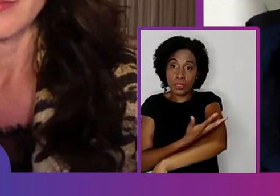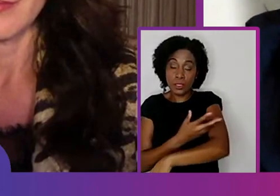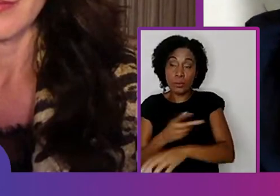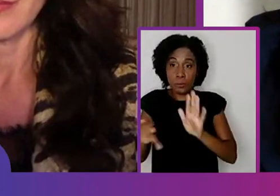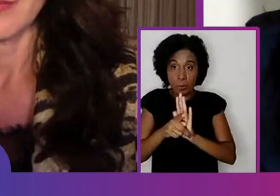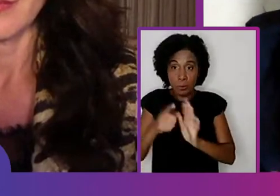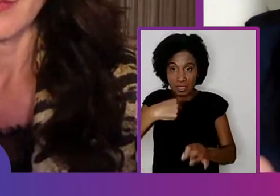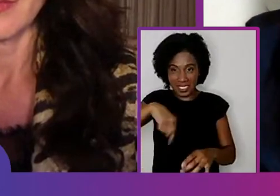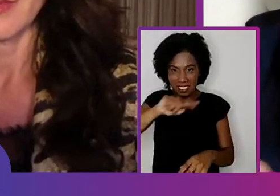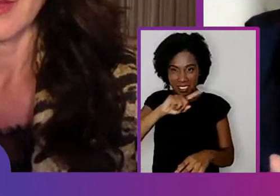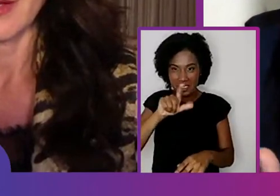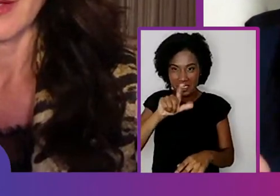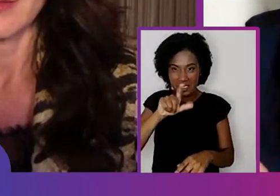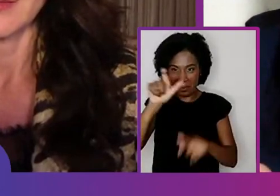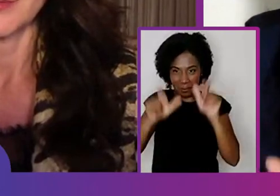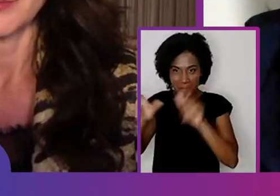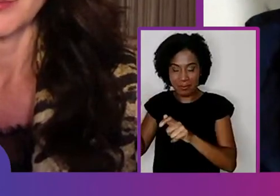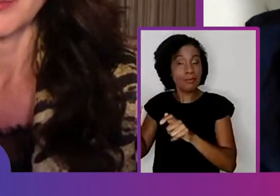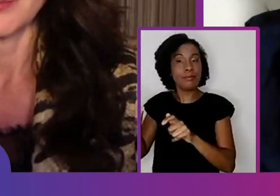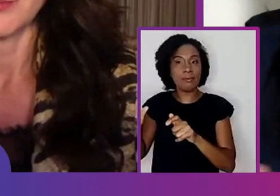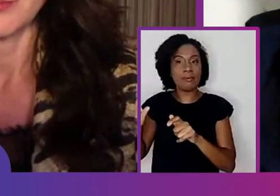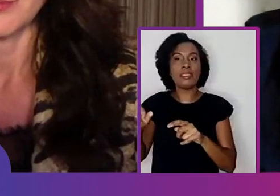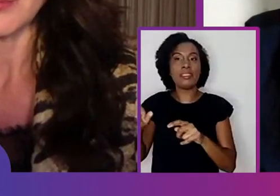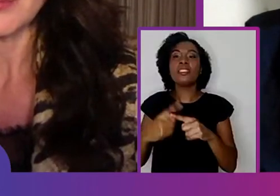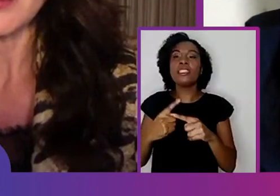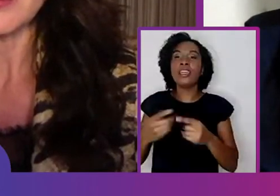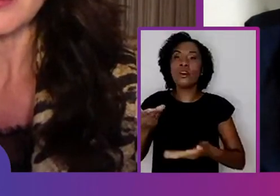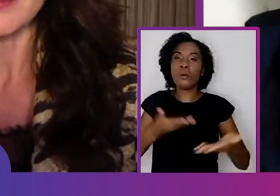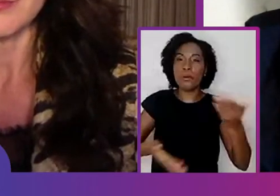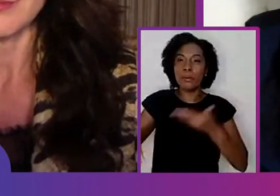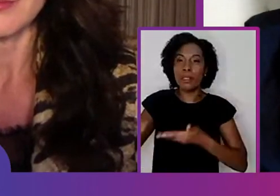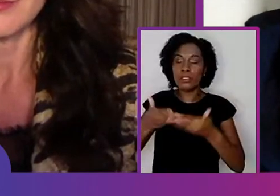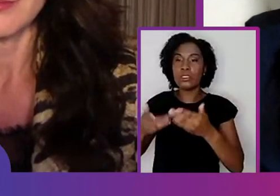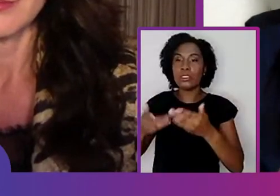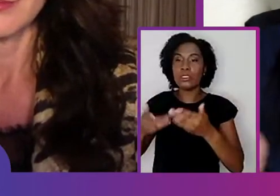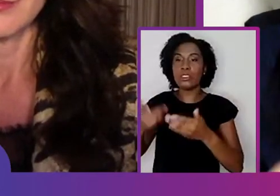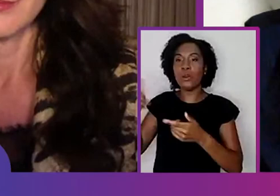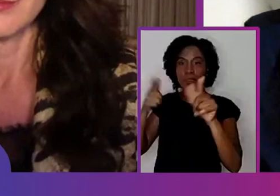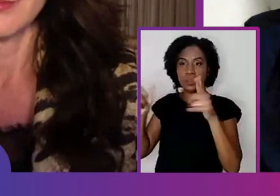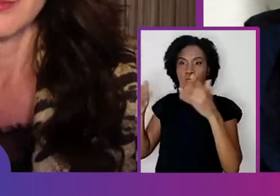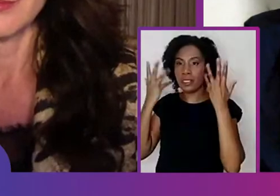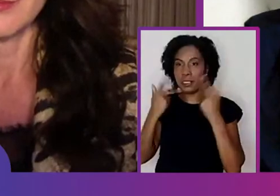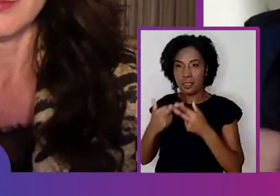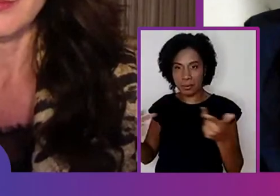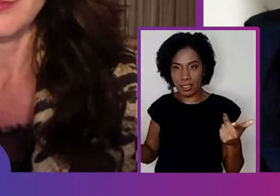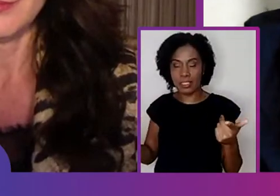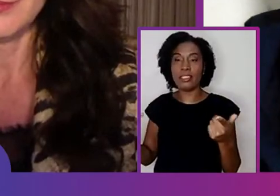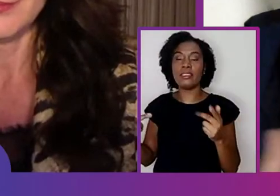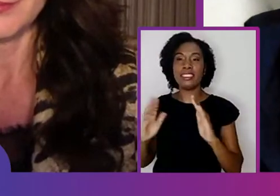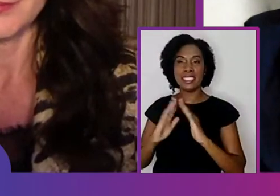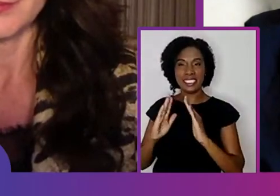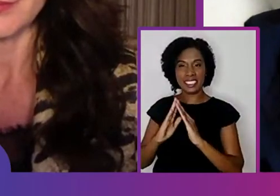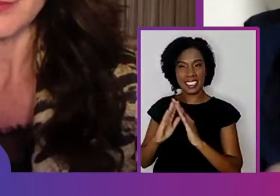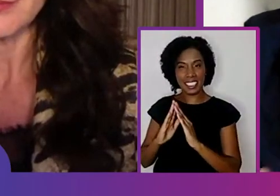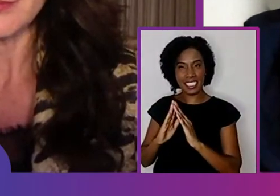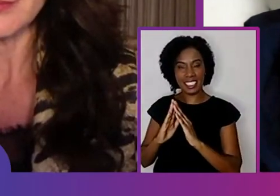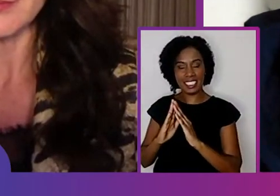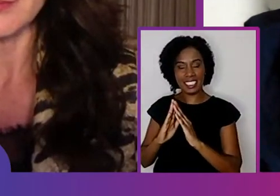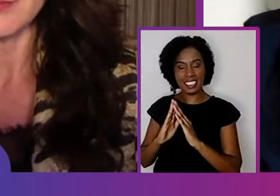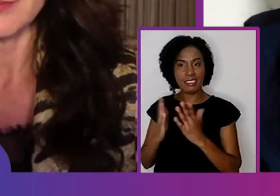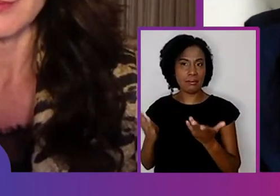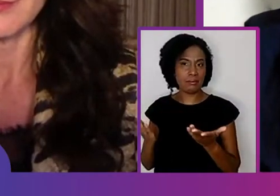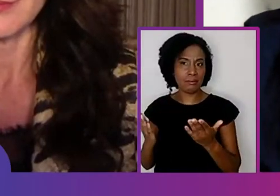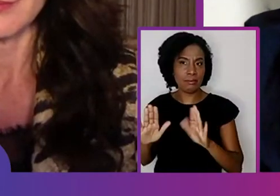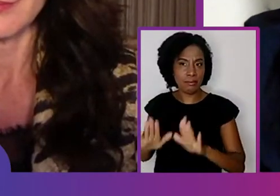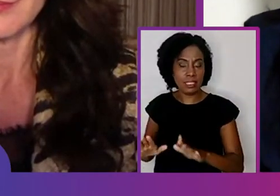justamente como a gente compartilha desse processo com outros animais, como os animais domésticos, como animais selvagens, todos